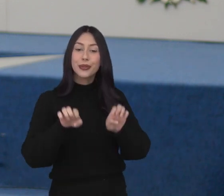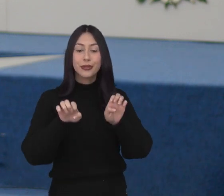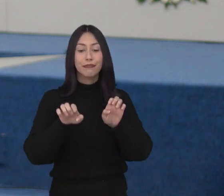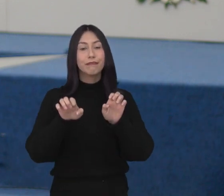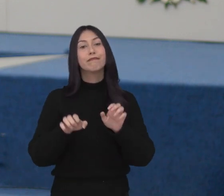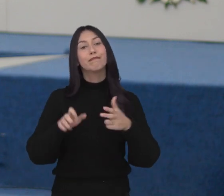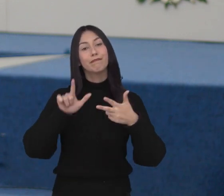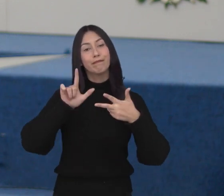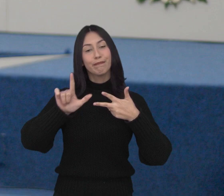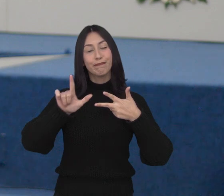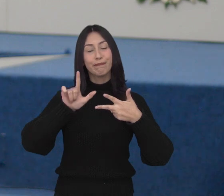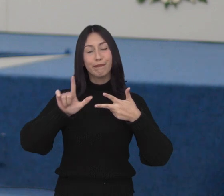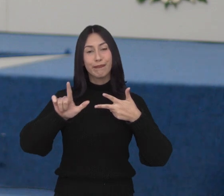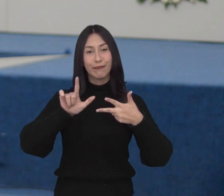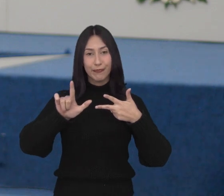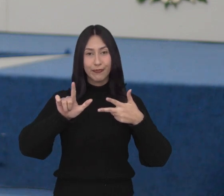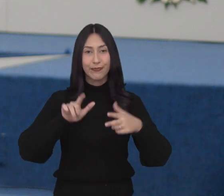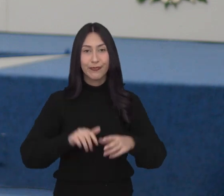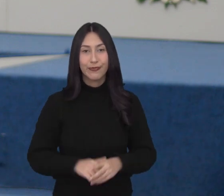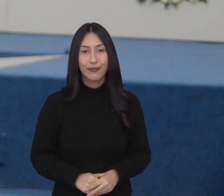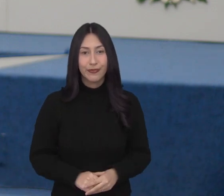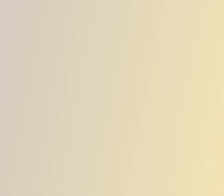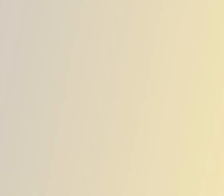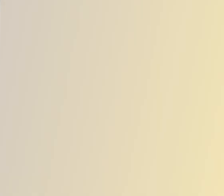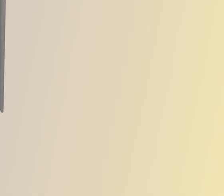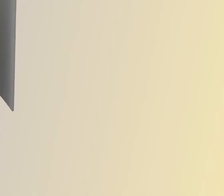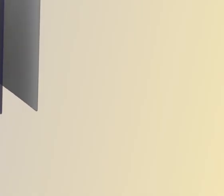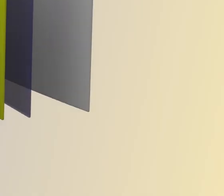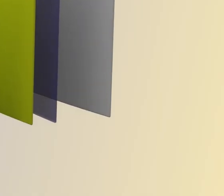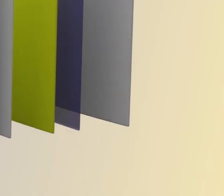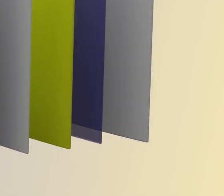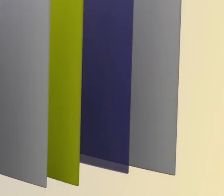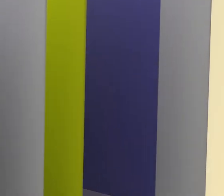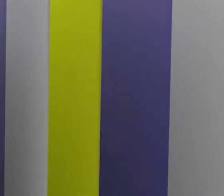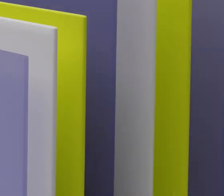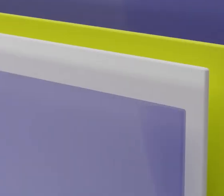funcionamento e a estrutura do poder legislativo.